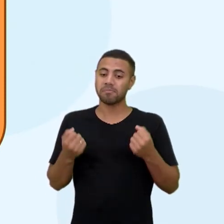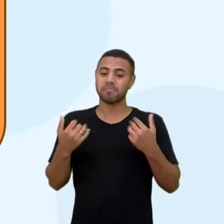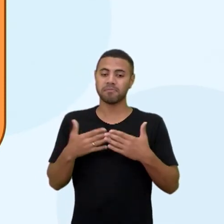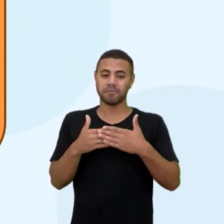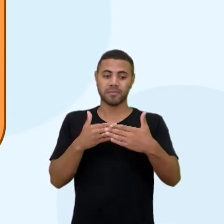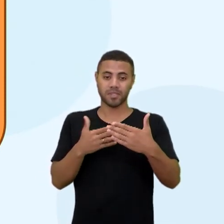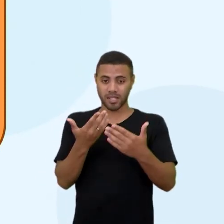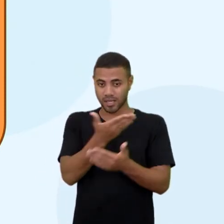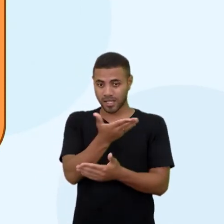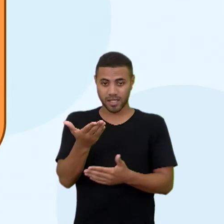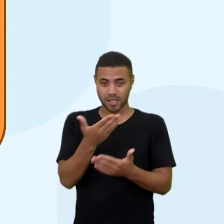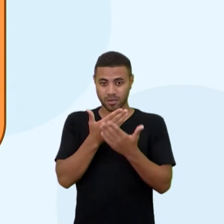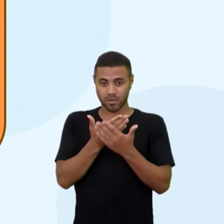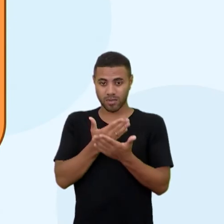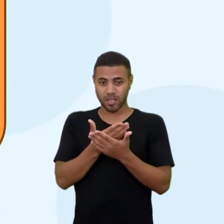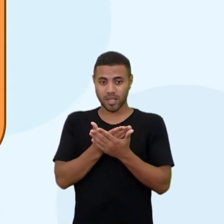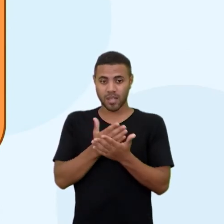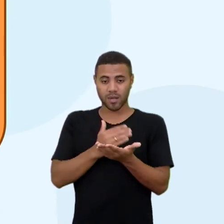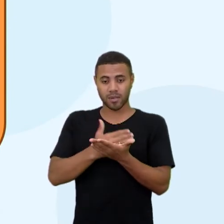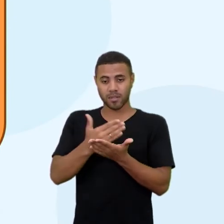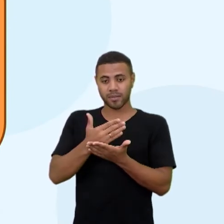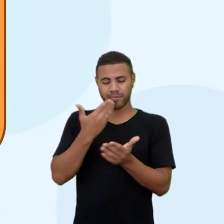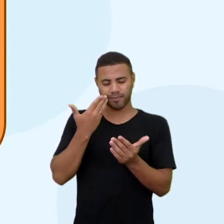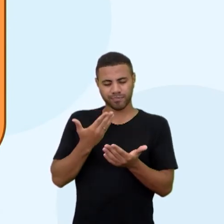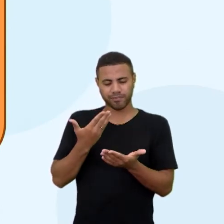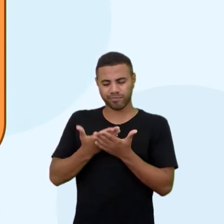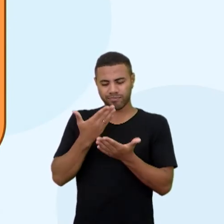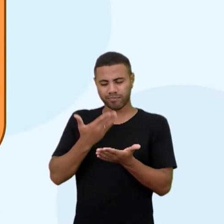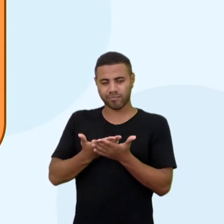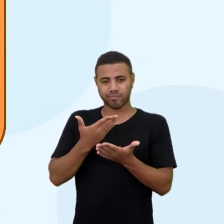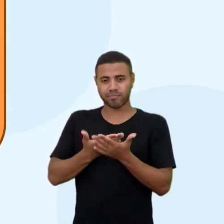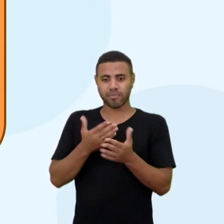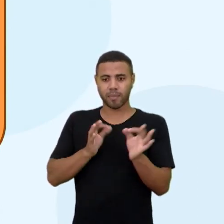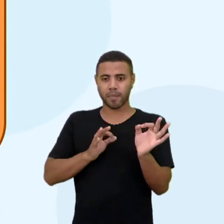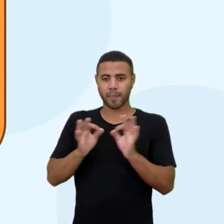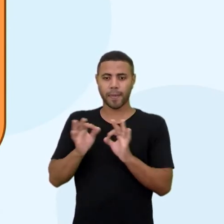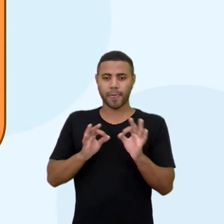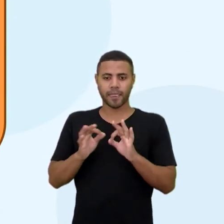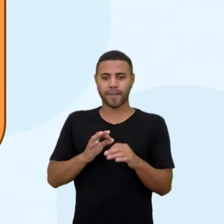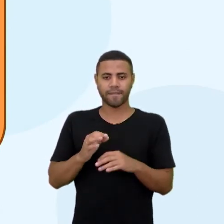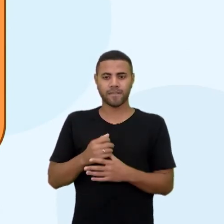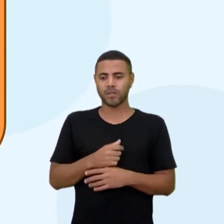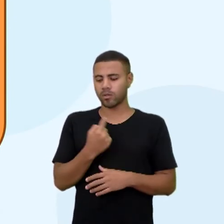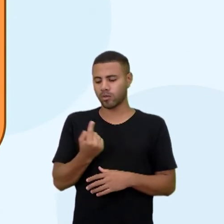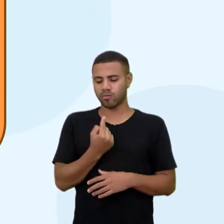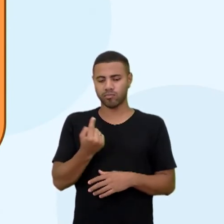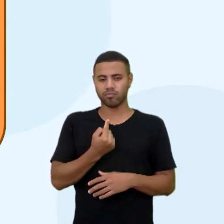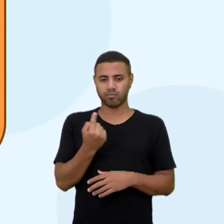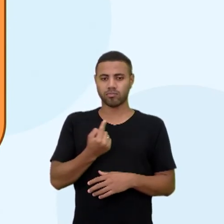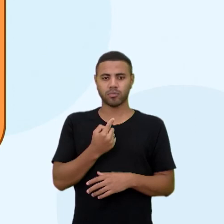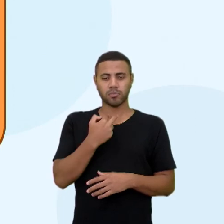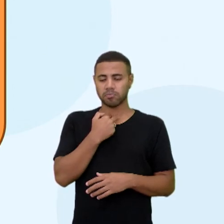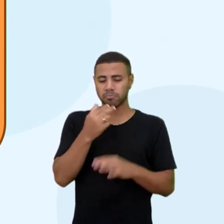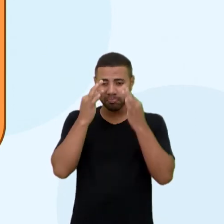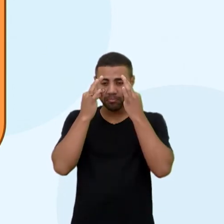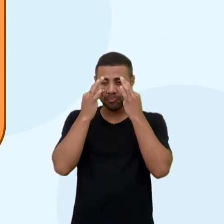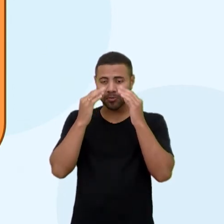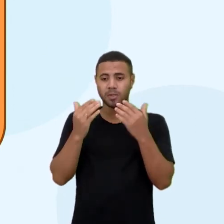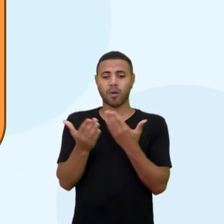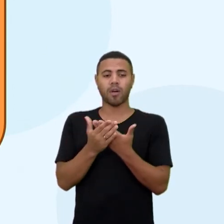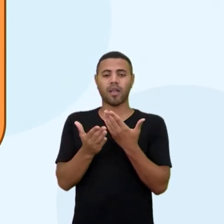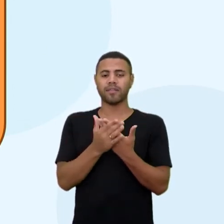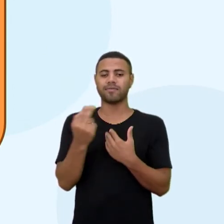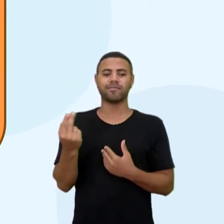aí buscando, fazendo o seu processo de forma assíncrona, ou seja, sozinho, né, não está podendo ir presencial na escola. Os estudantes